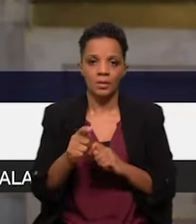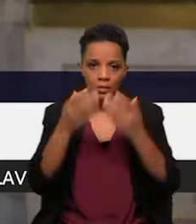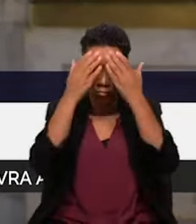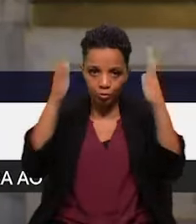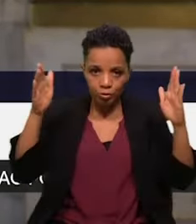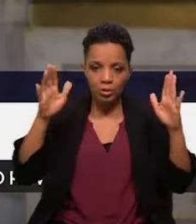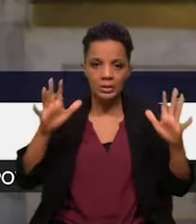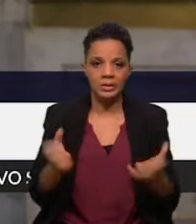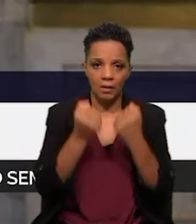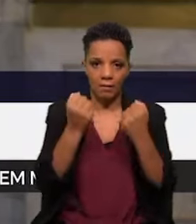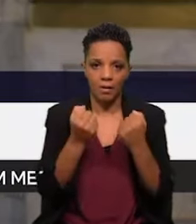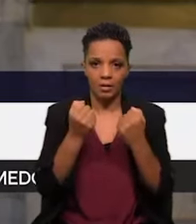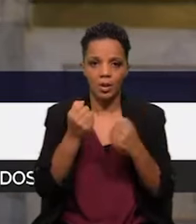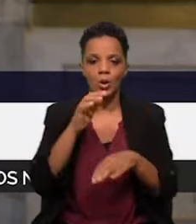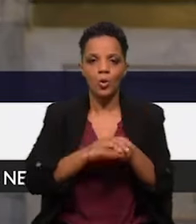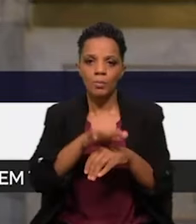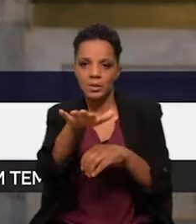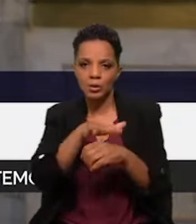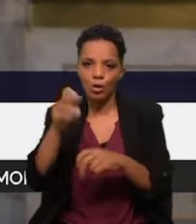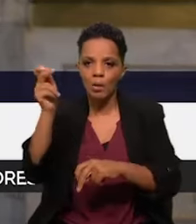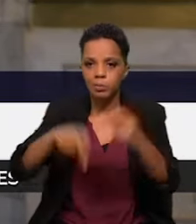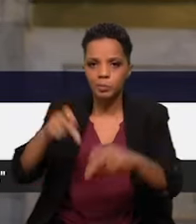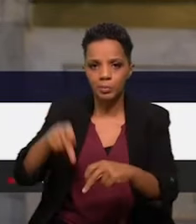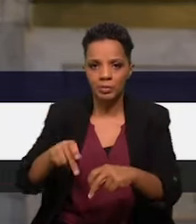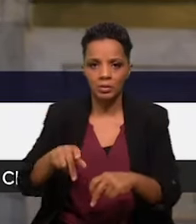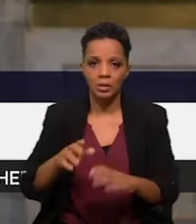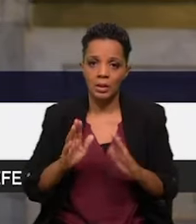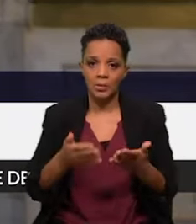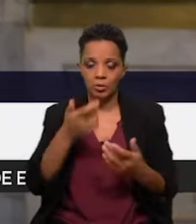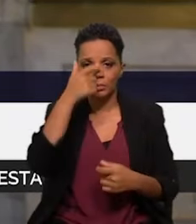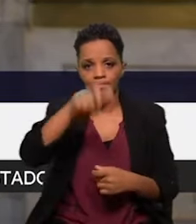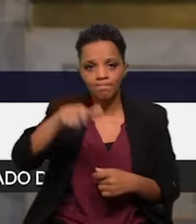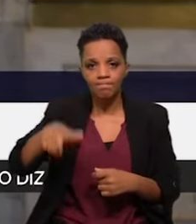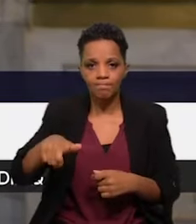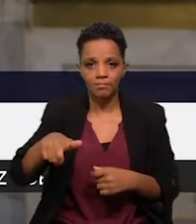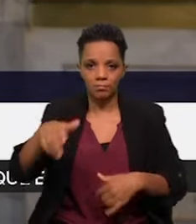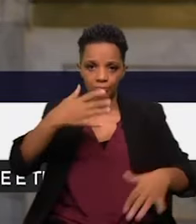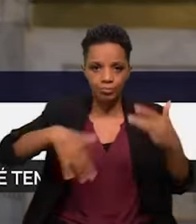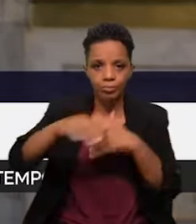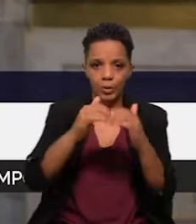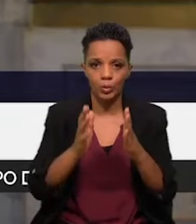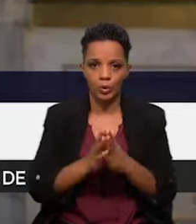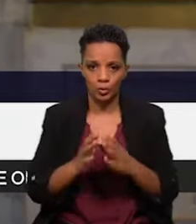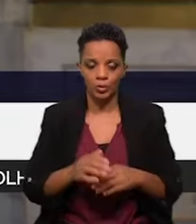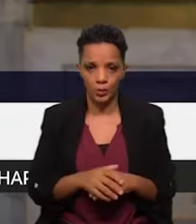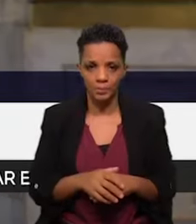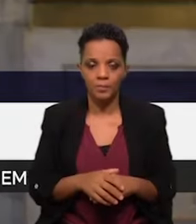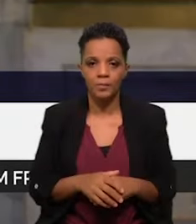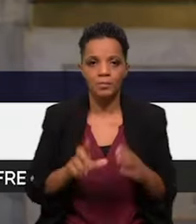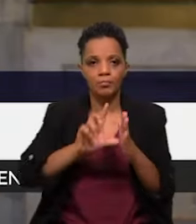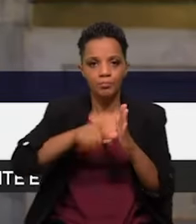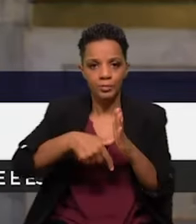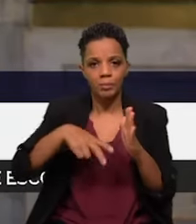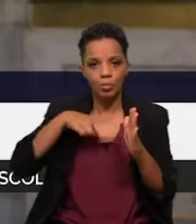democracia deste tipo de enquistamentos, é preciso a cidadania inteira. É preciso que os grandes projetos do